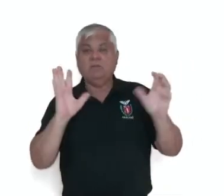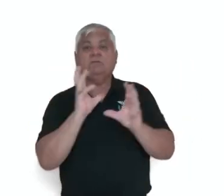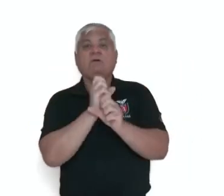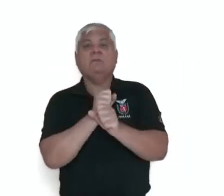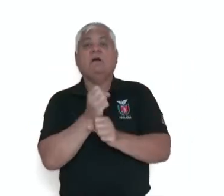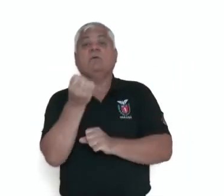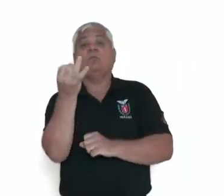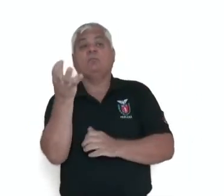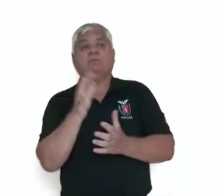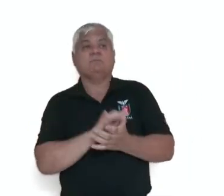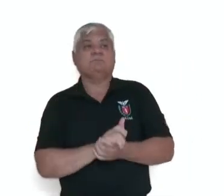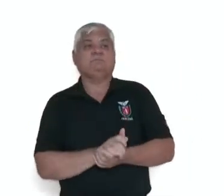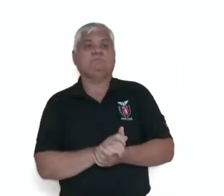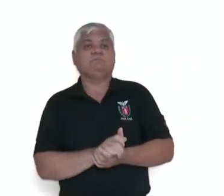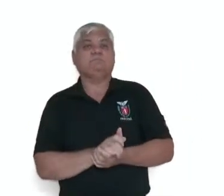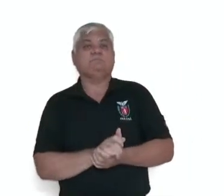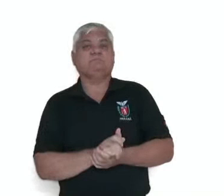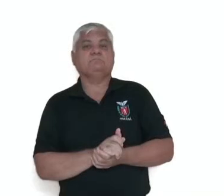ele tem.